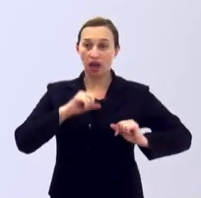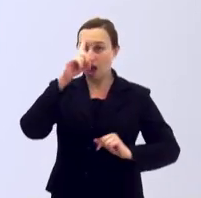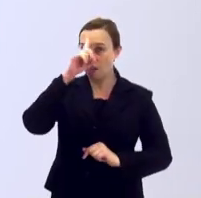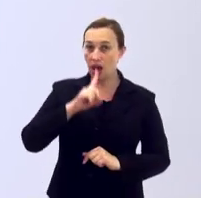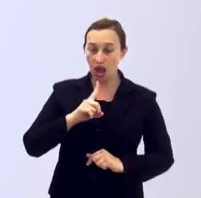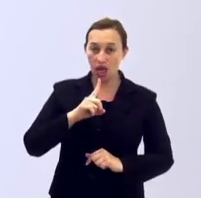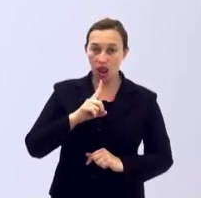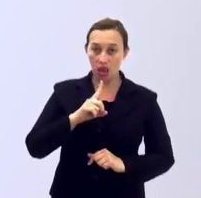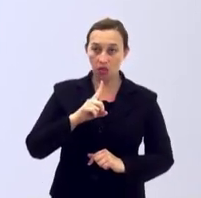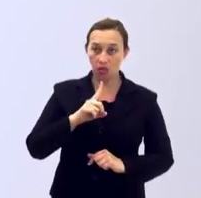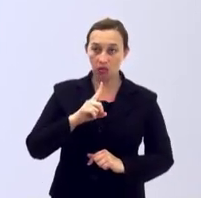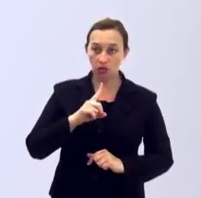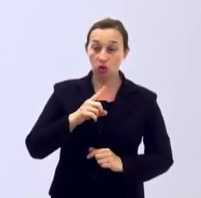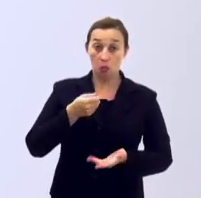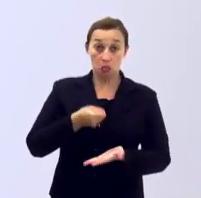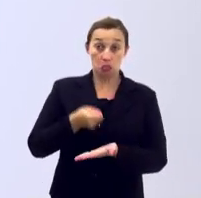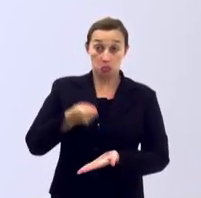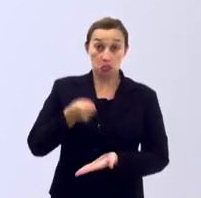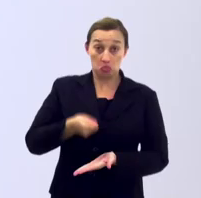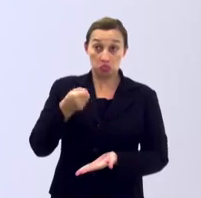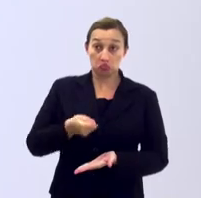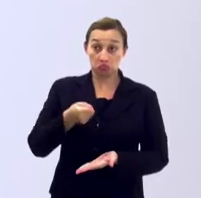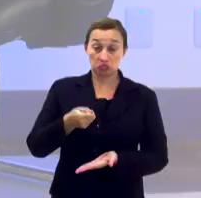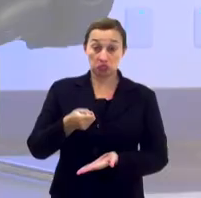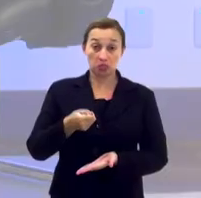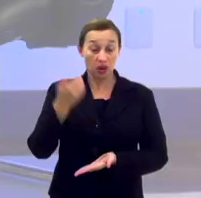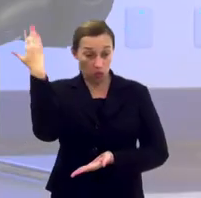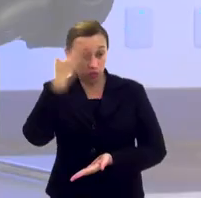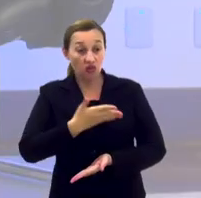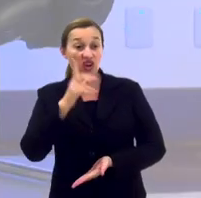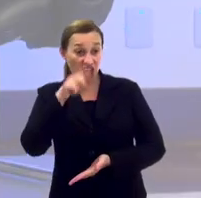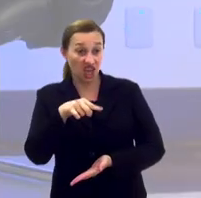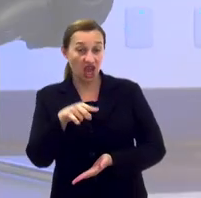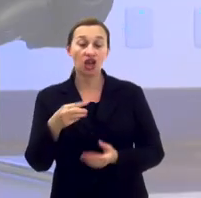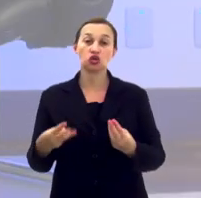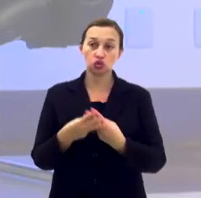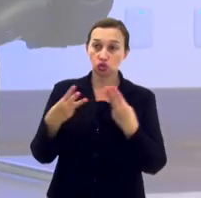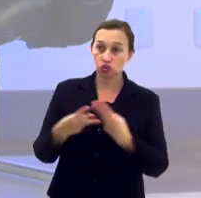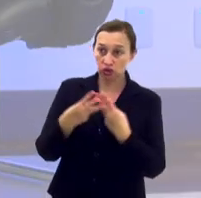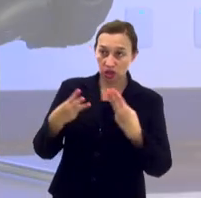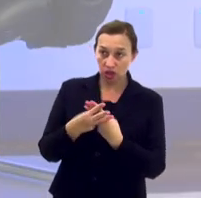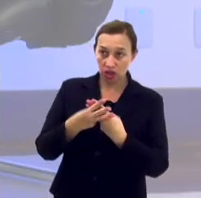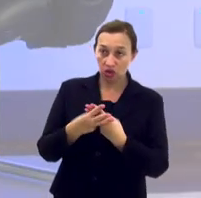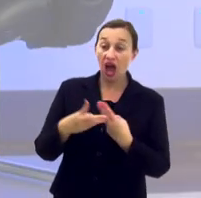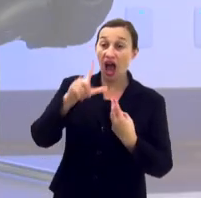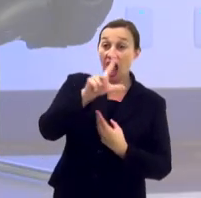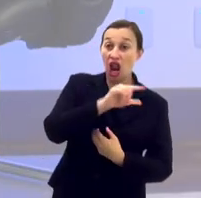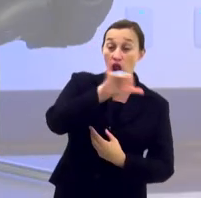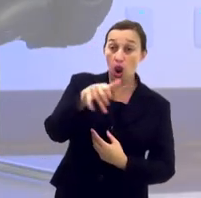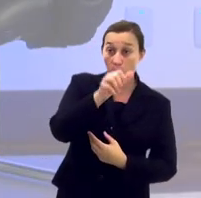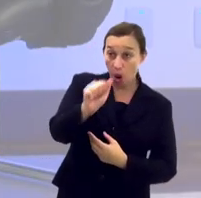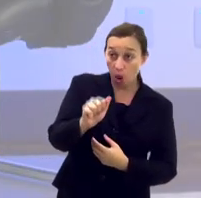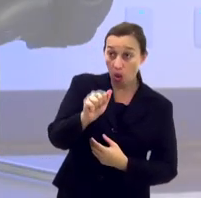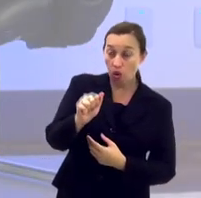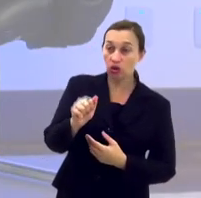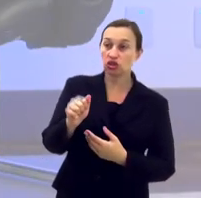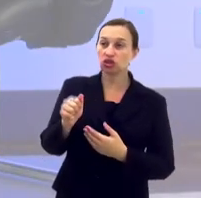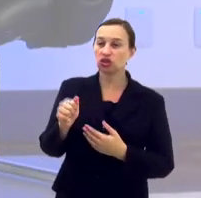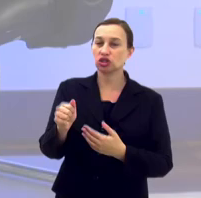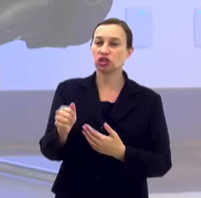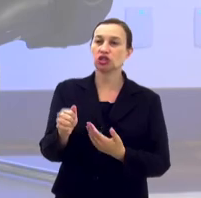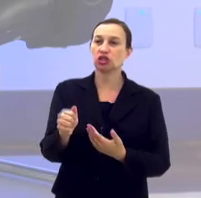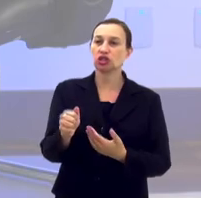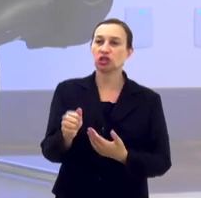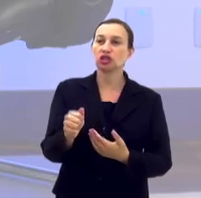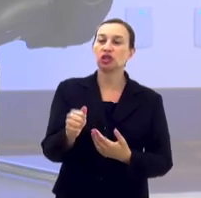amarela na roupa, sim, obrigatória, para se identificar como judeu. A loja ou o negócio que ele tinha,